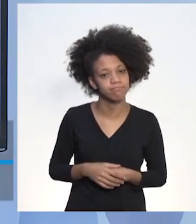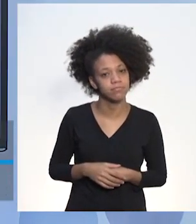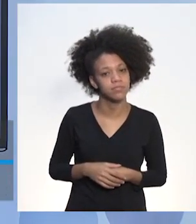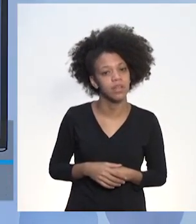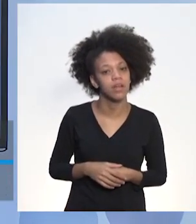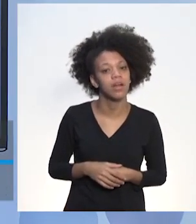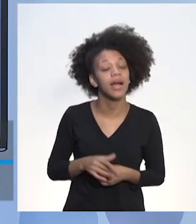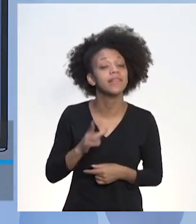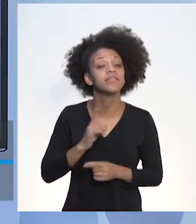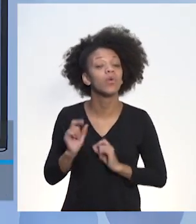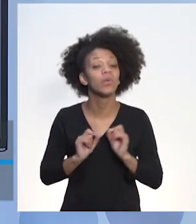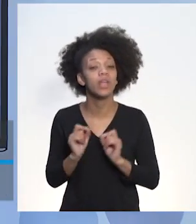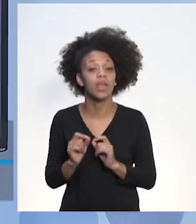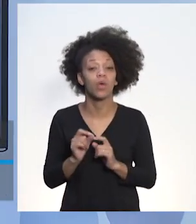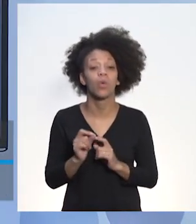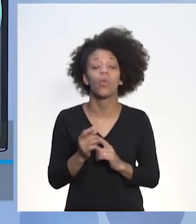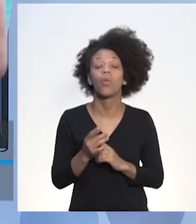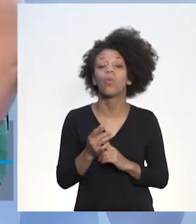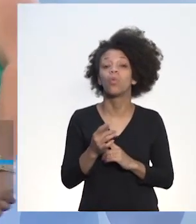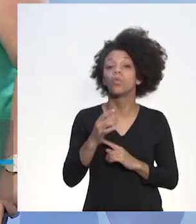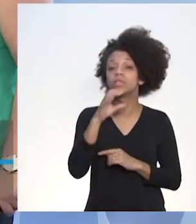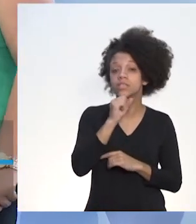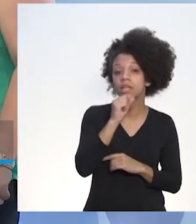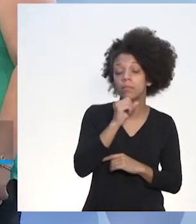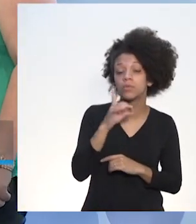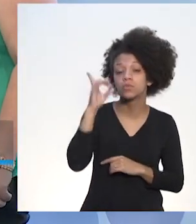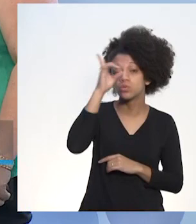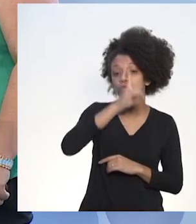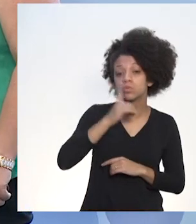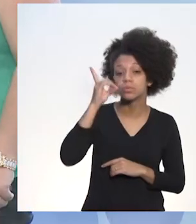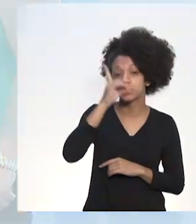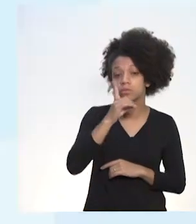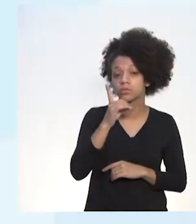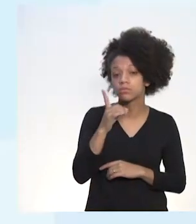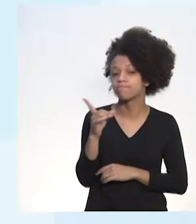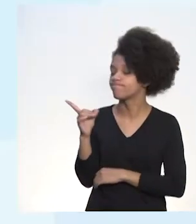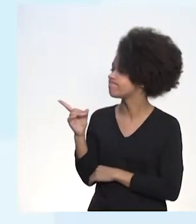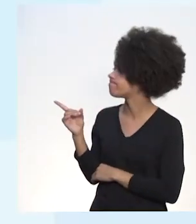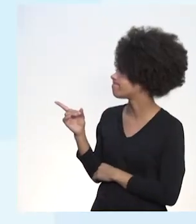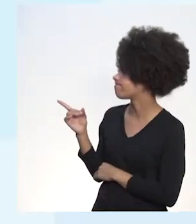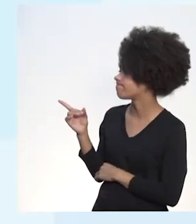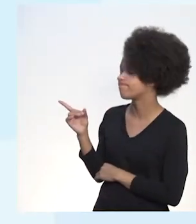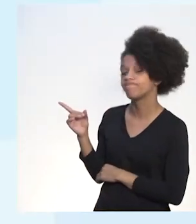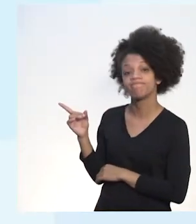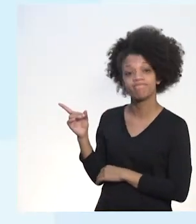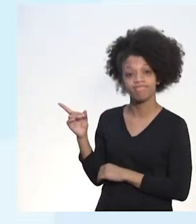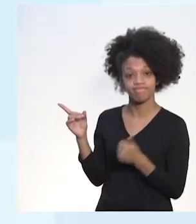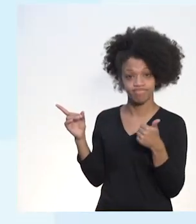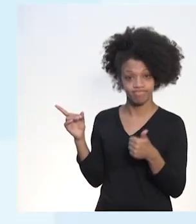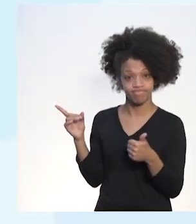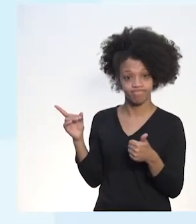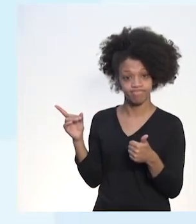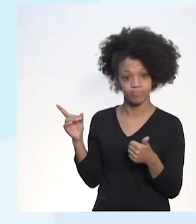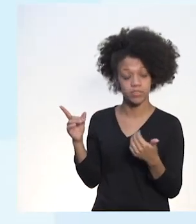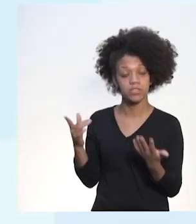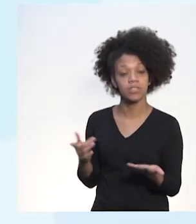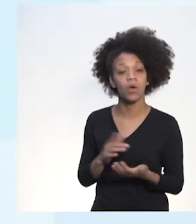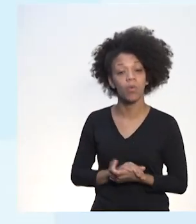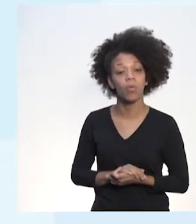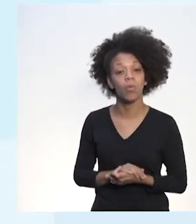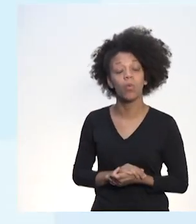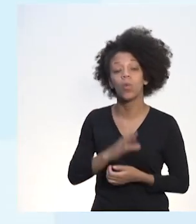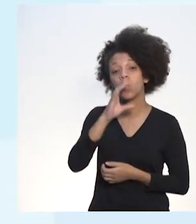Ó? O sábado e o domingo. Coloca para eles, diretor. Aí, valeu. Então, eu só vou ter aqui, ó,